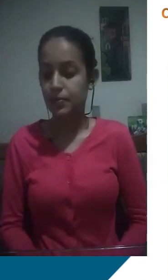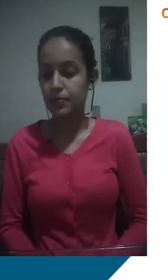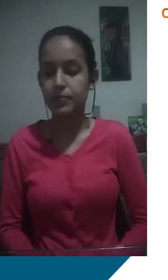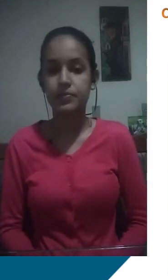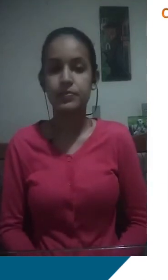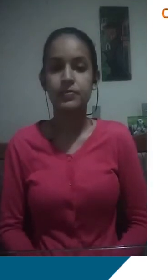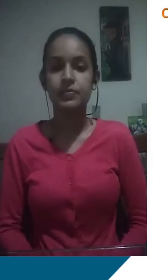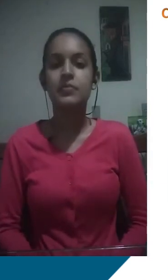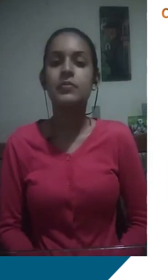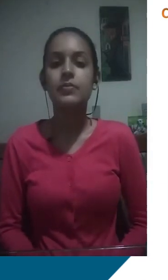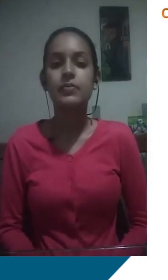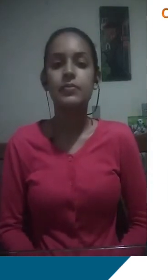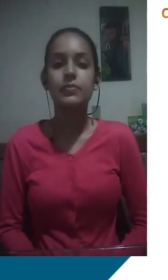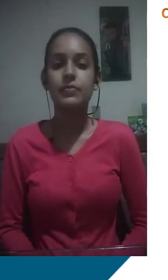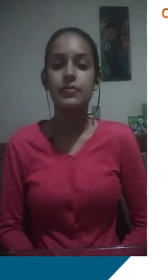coeficiente de dilatação